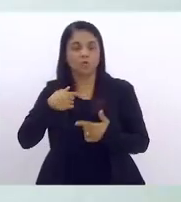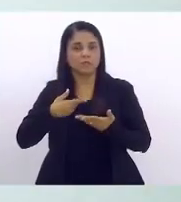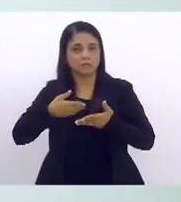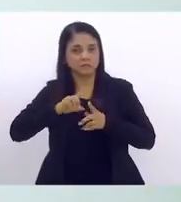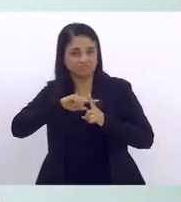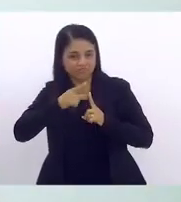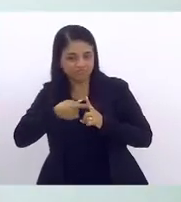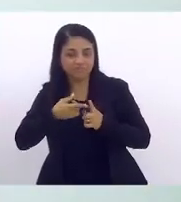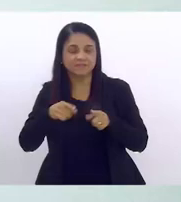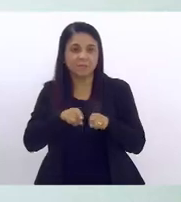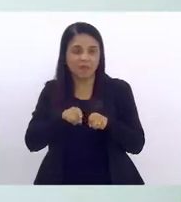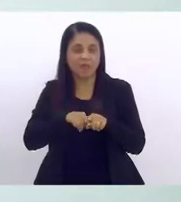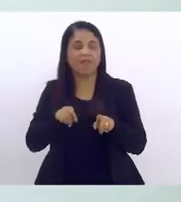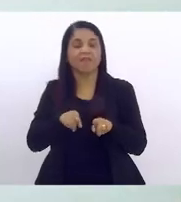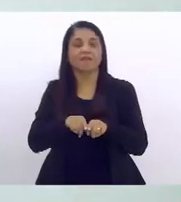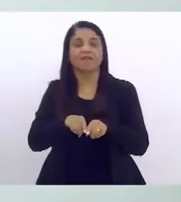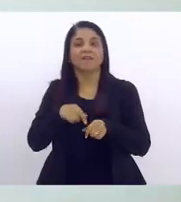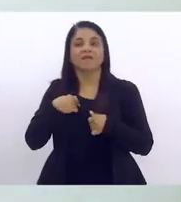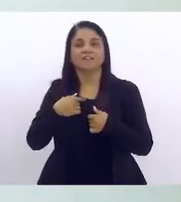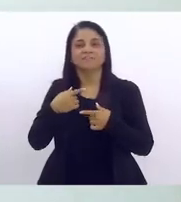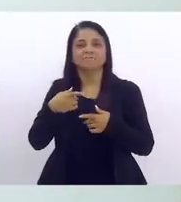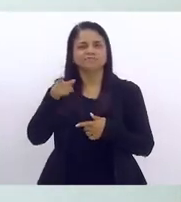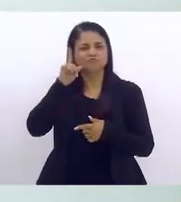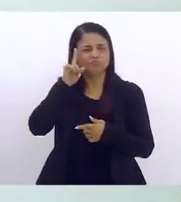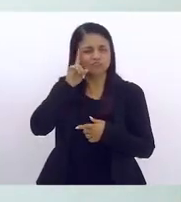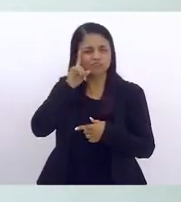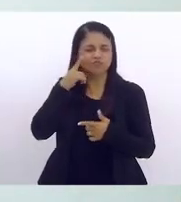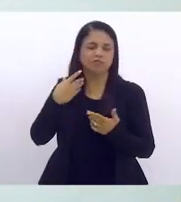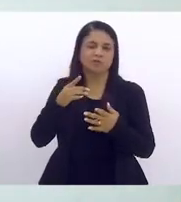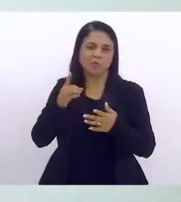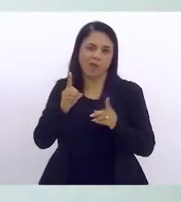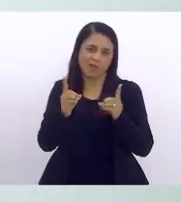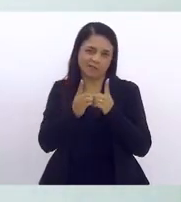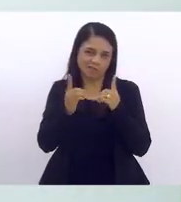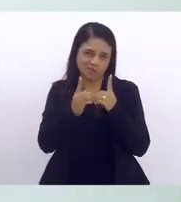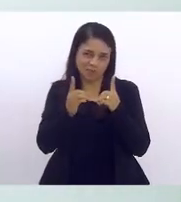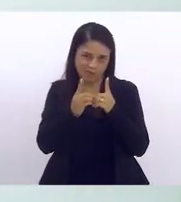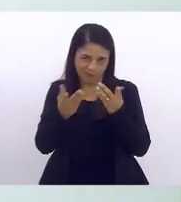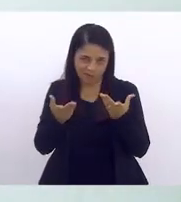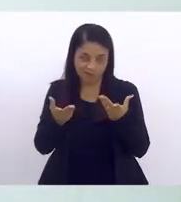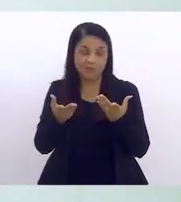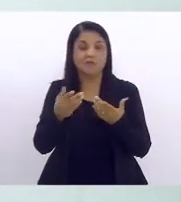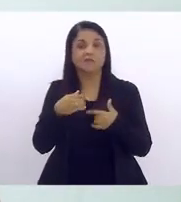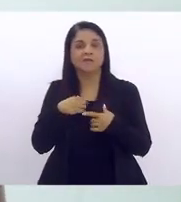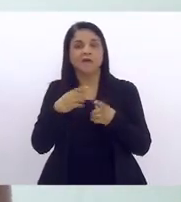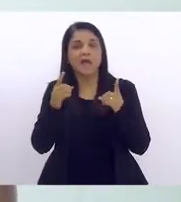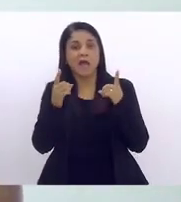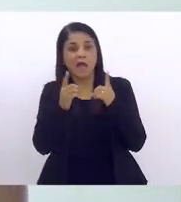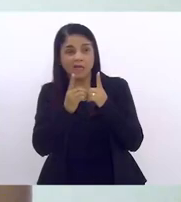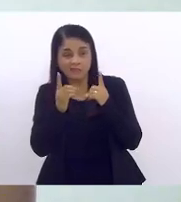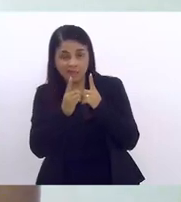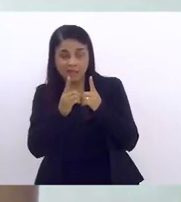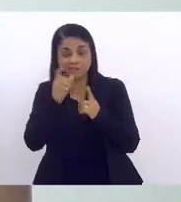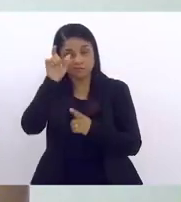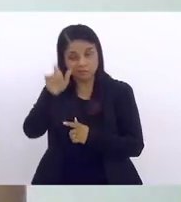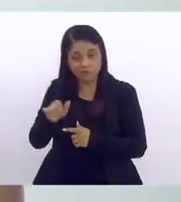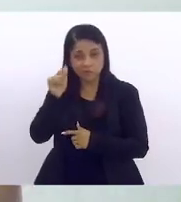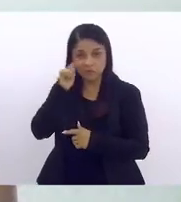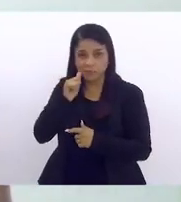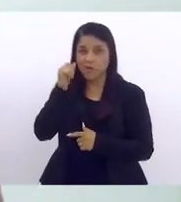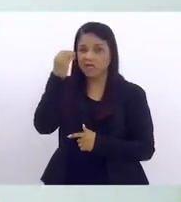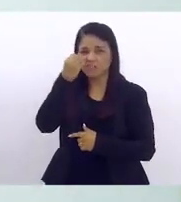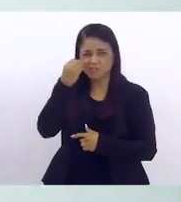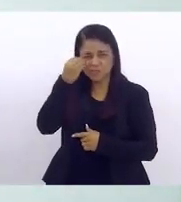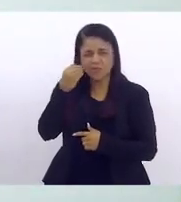muito recorrentes no nosso atendimento cotidiano. Né? A gente atende, infelizmente, as mulheres que têm essa